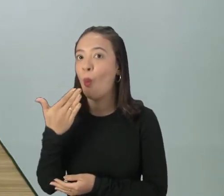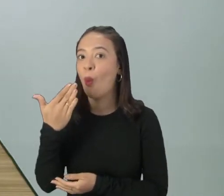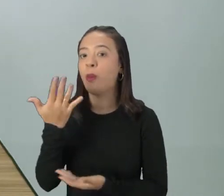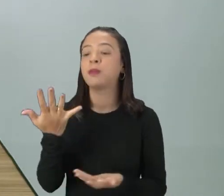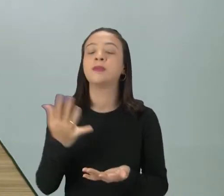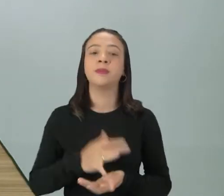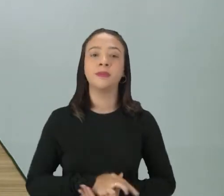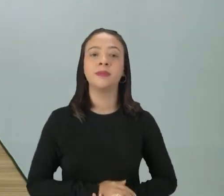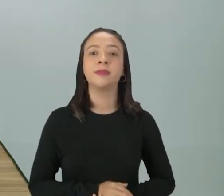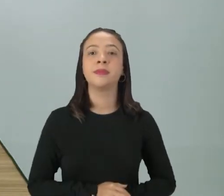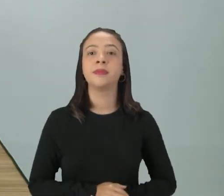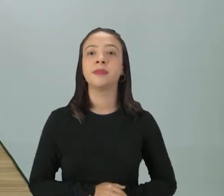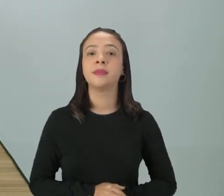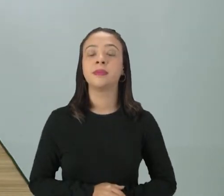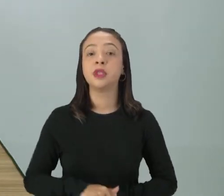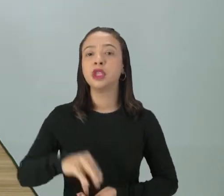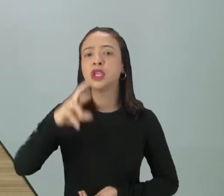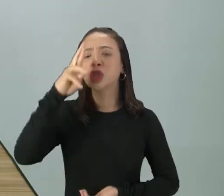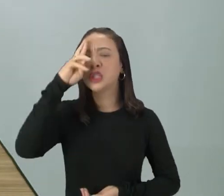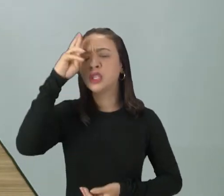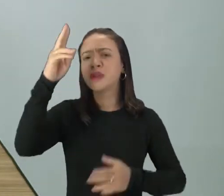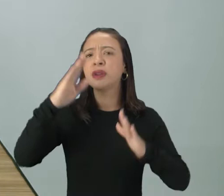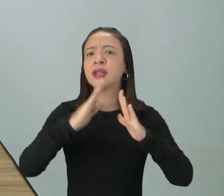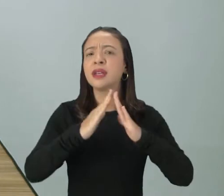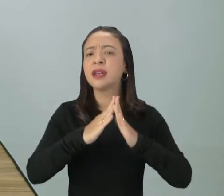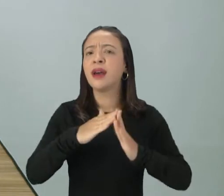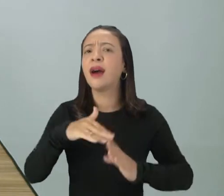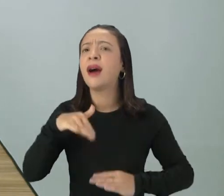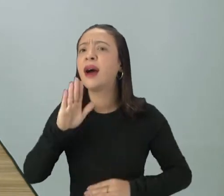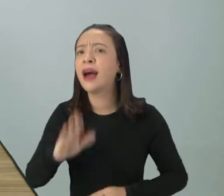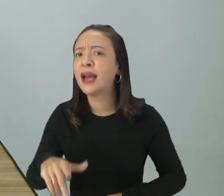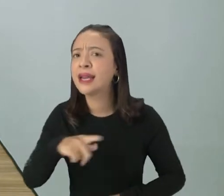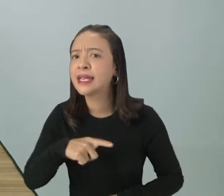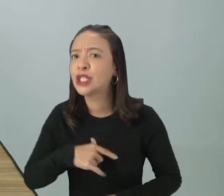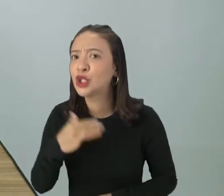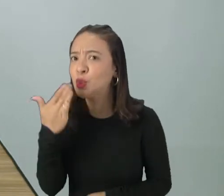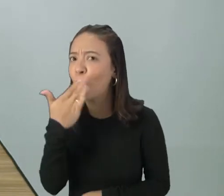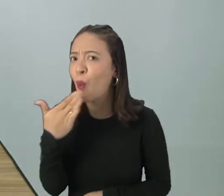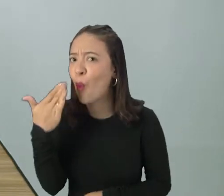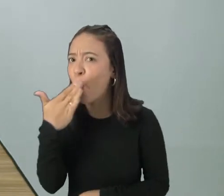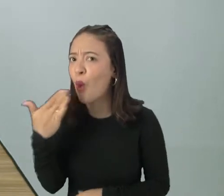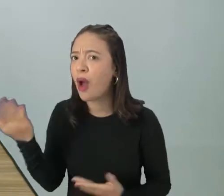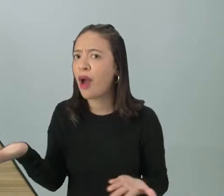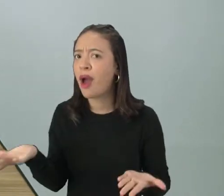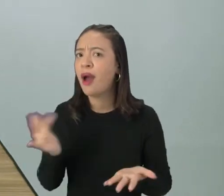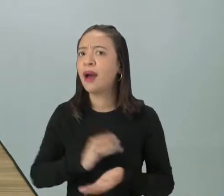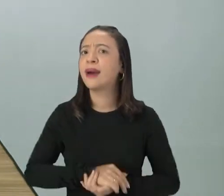Quem era a dona da casa cheia de doces?